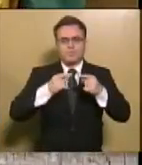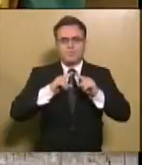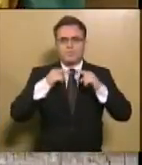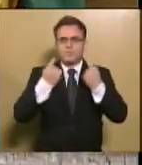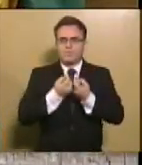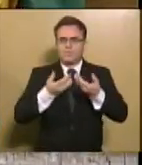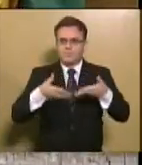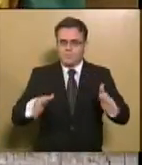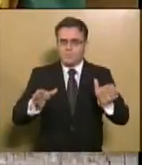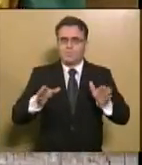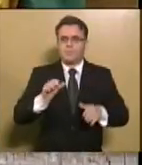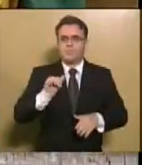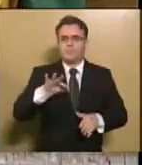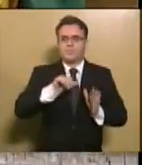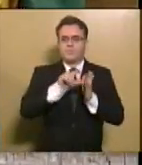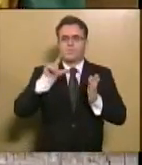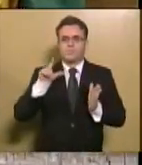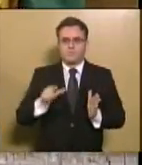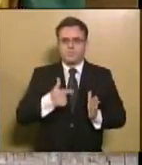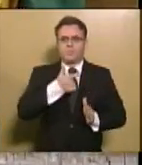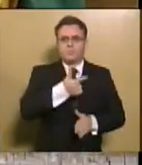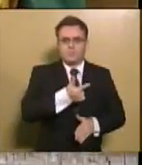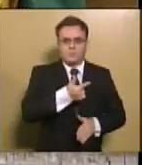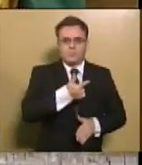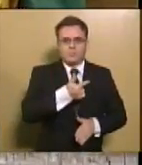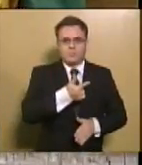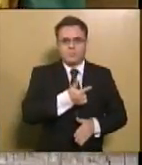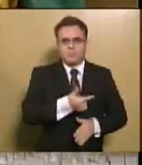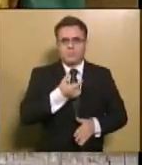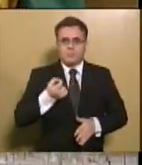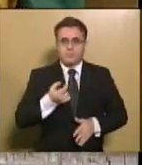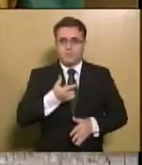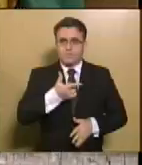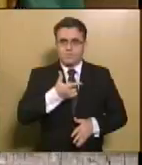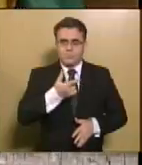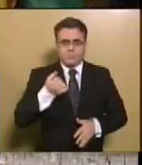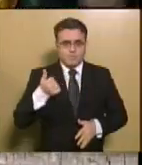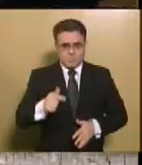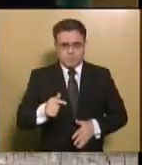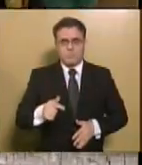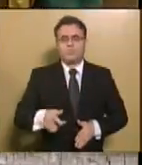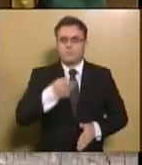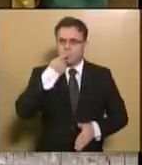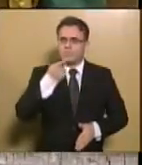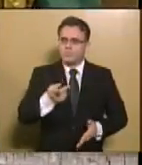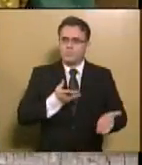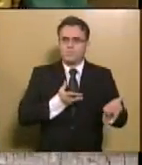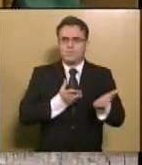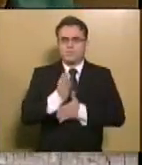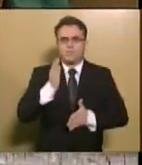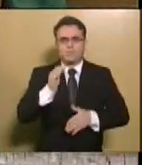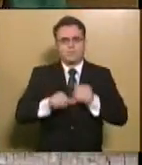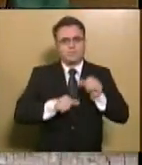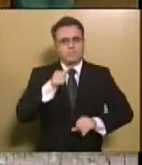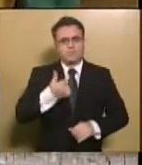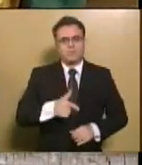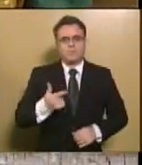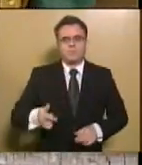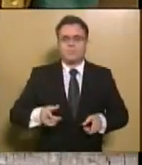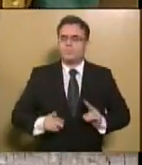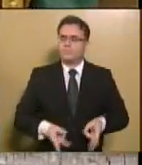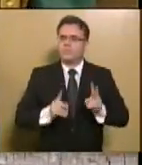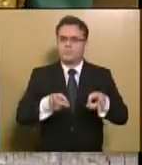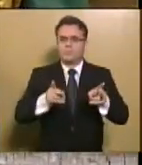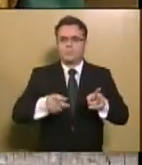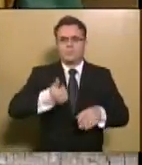a sessão. A ata da sessão ordinária do dia 20 de junho de 2017 foi lida e aprovada sem modificações. No expediente,